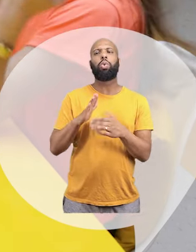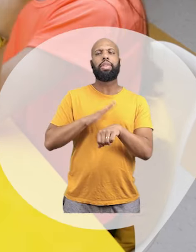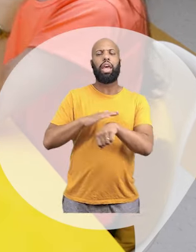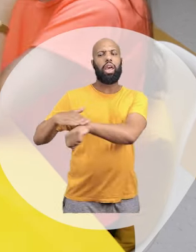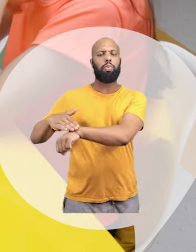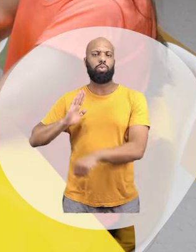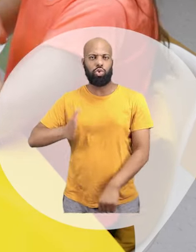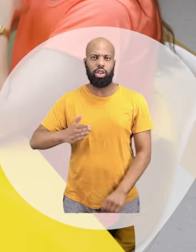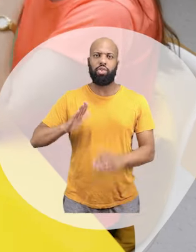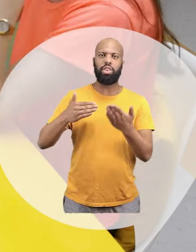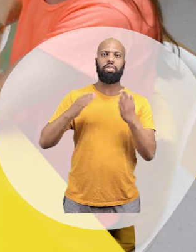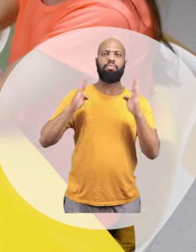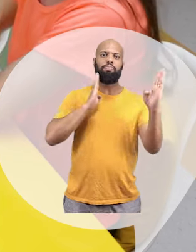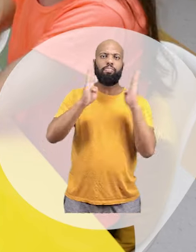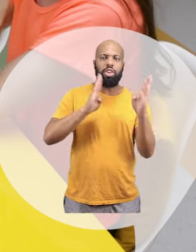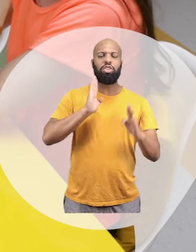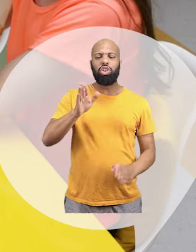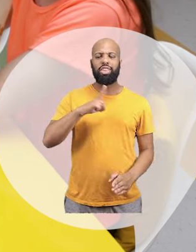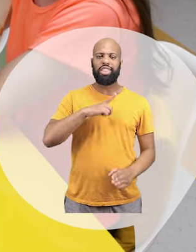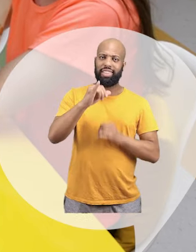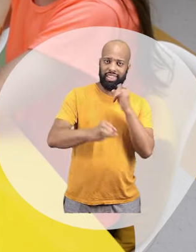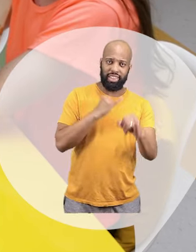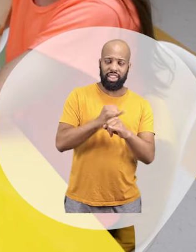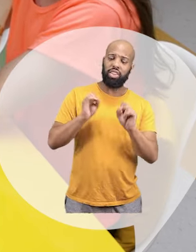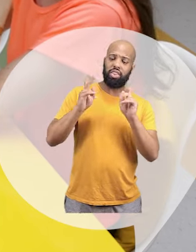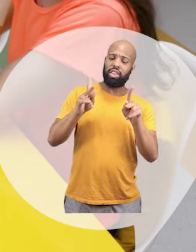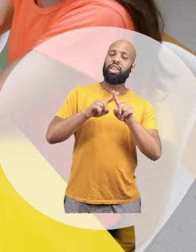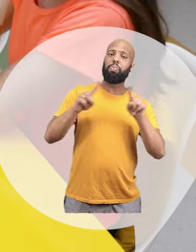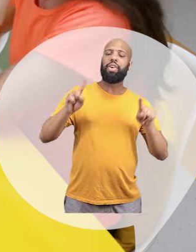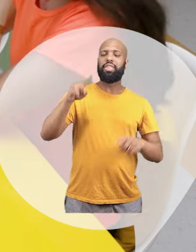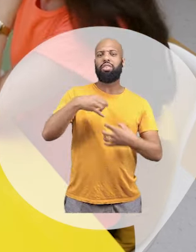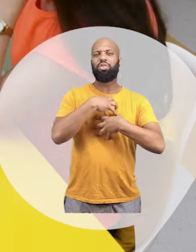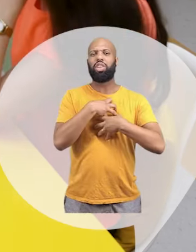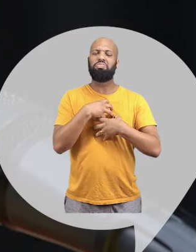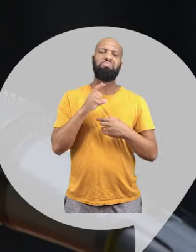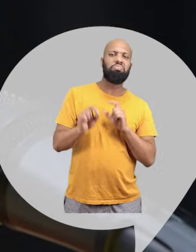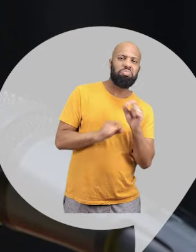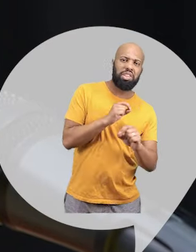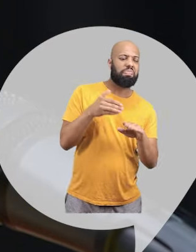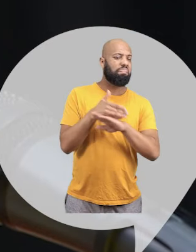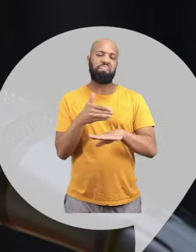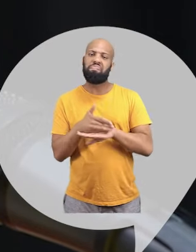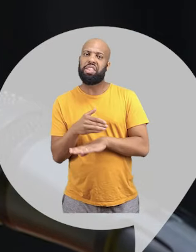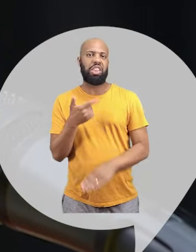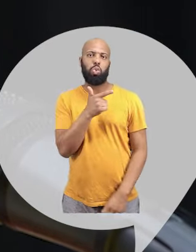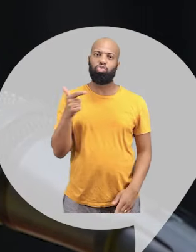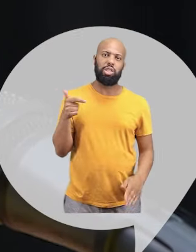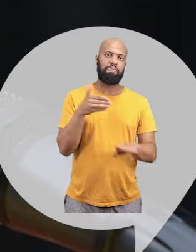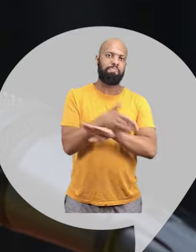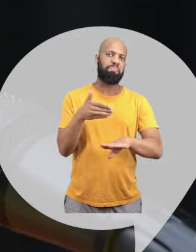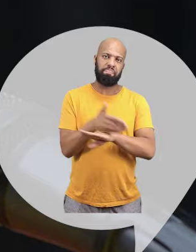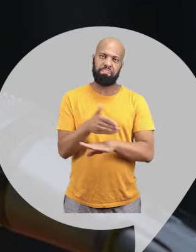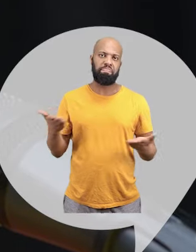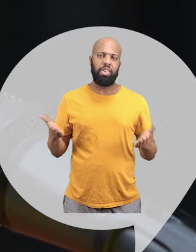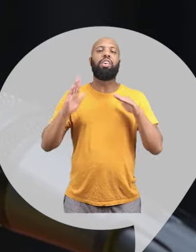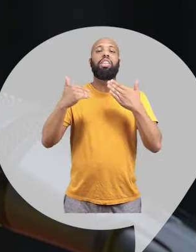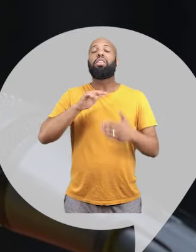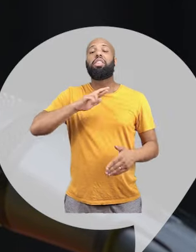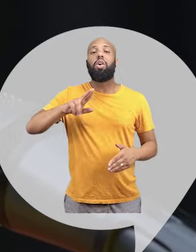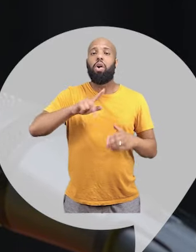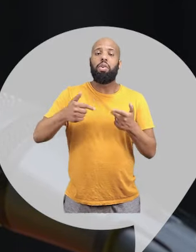tem algum já tem algum tempo e na época eu já tinha internet e tudo mais mas era tudo um negócio muito inacessível assim sabe